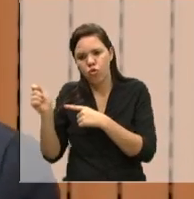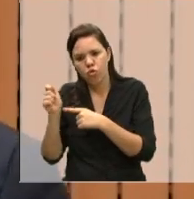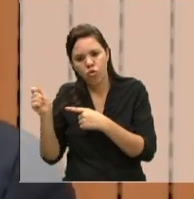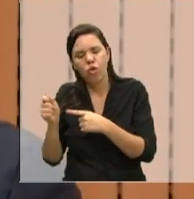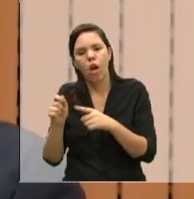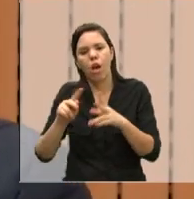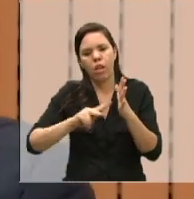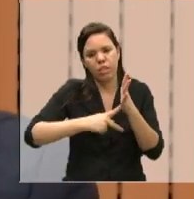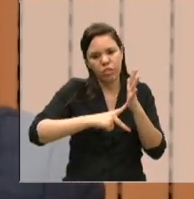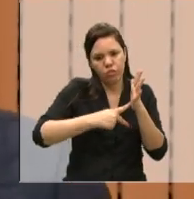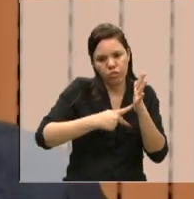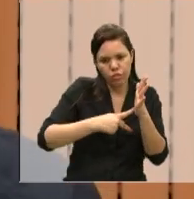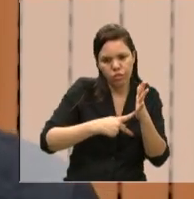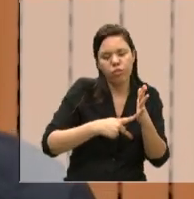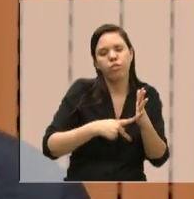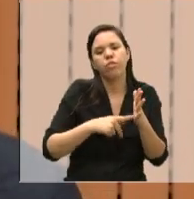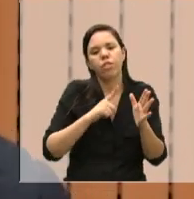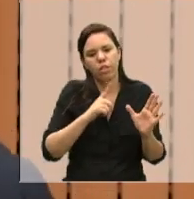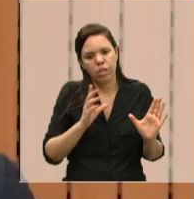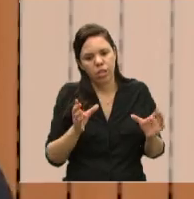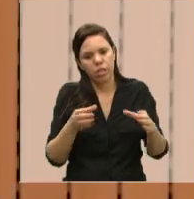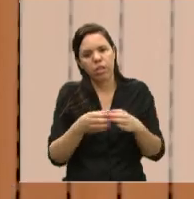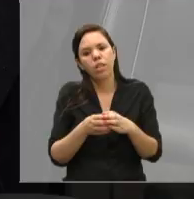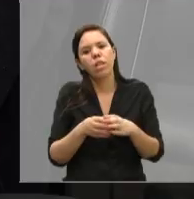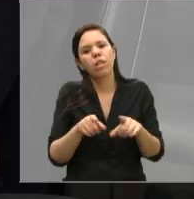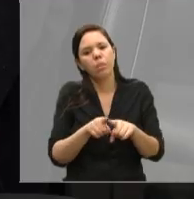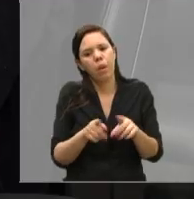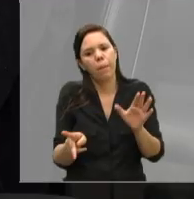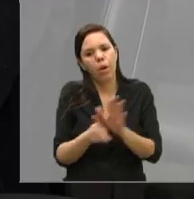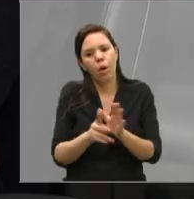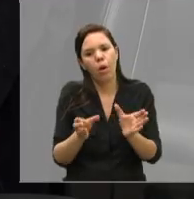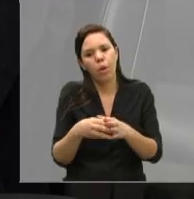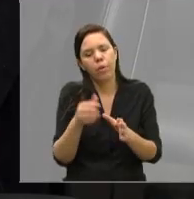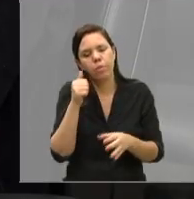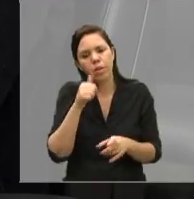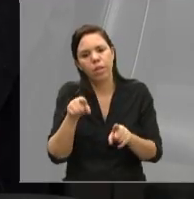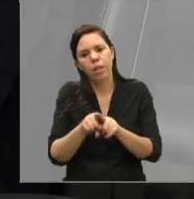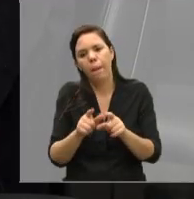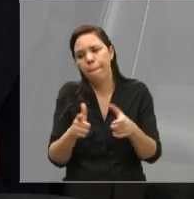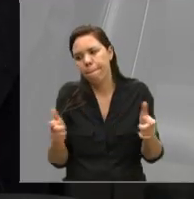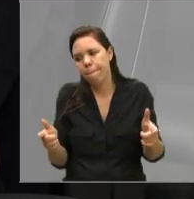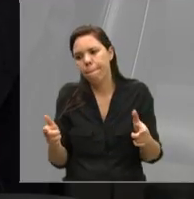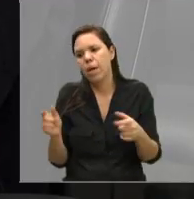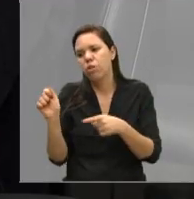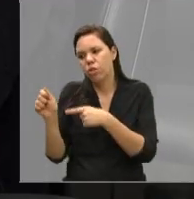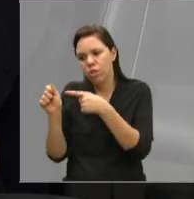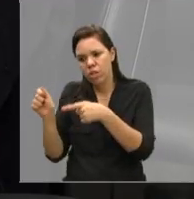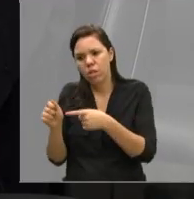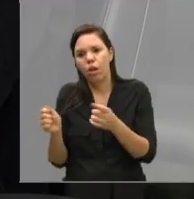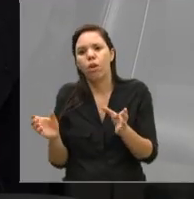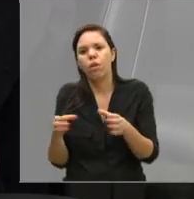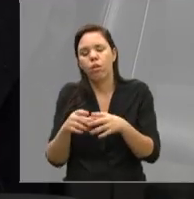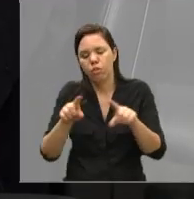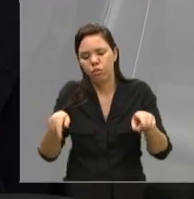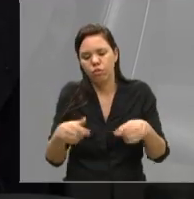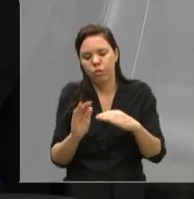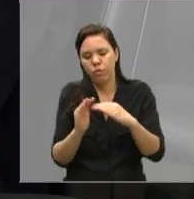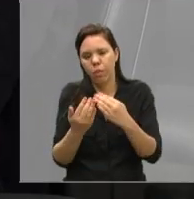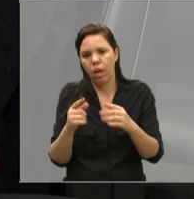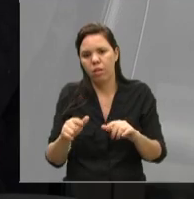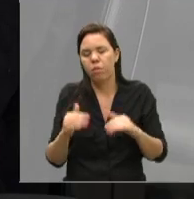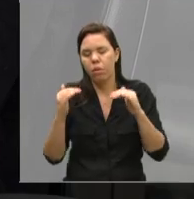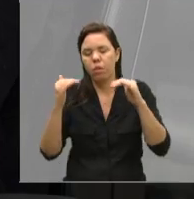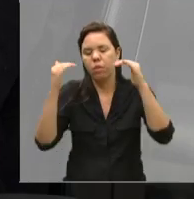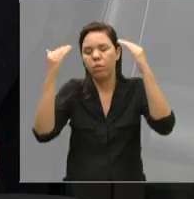tem categorias de representação feminina, associações de bairro, você tem participação de mulheres, mas quando a gente vai subindo na hierarquia